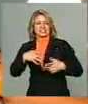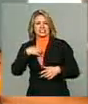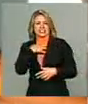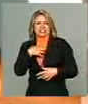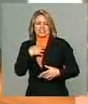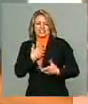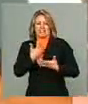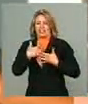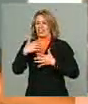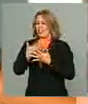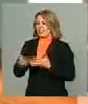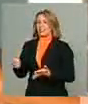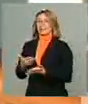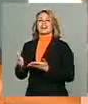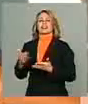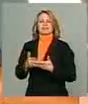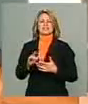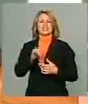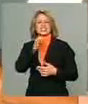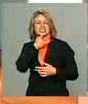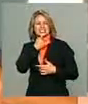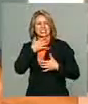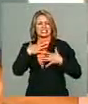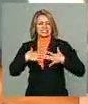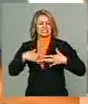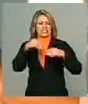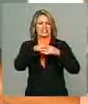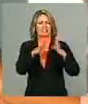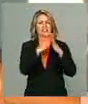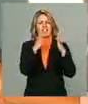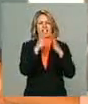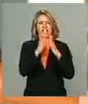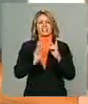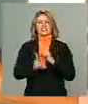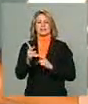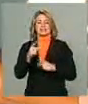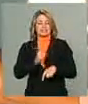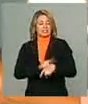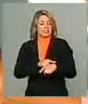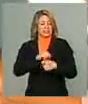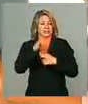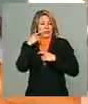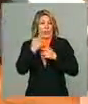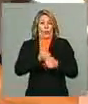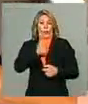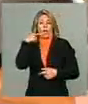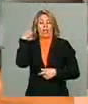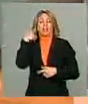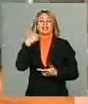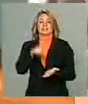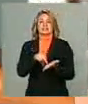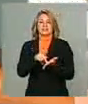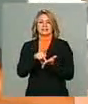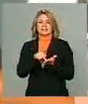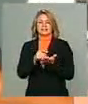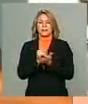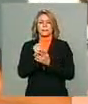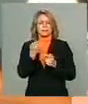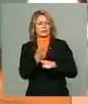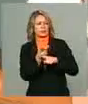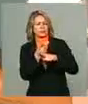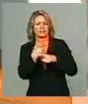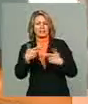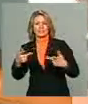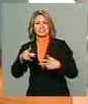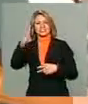né vivia espessada vivia dentro de um apartamento tinha hora que EUA louca dig não tem que caçar aluma coisa aí